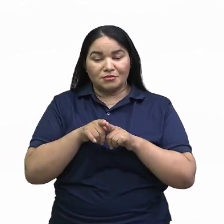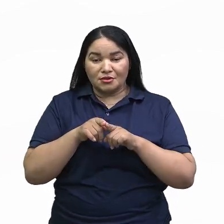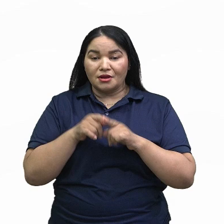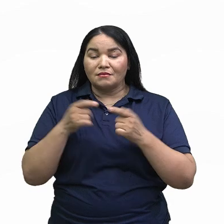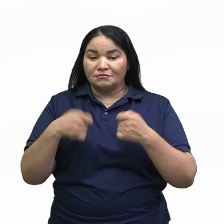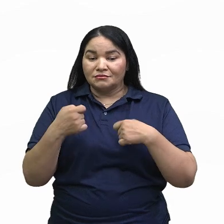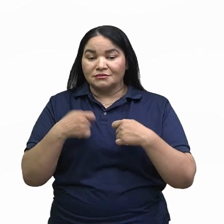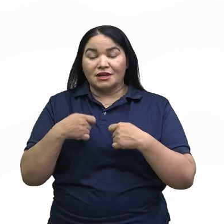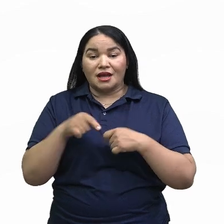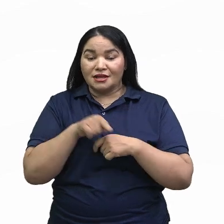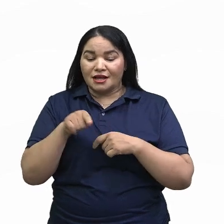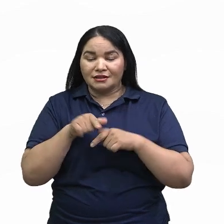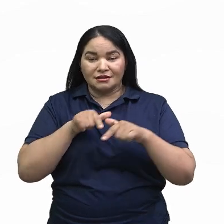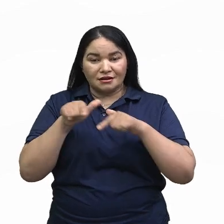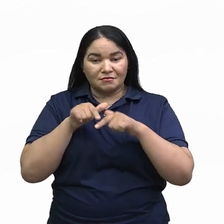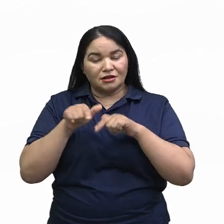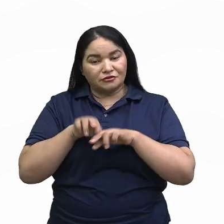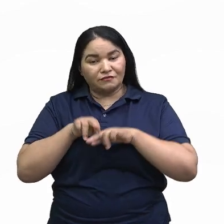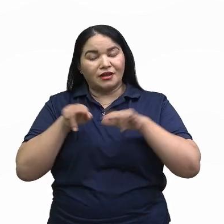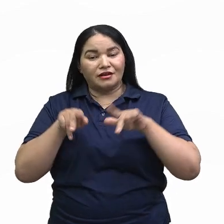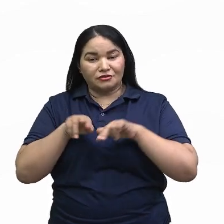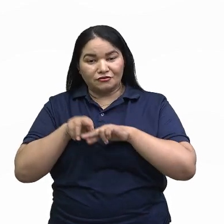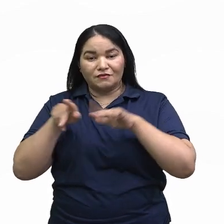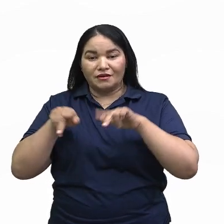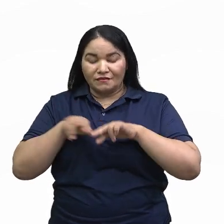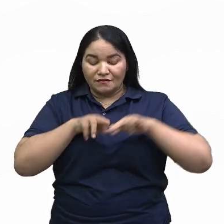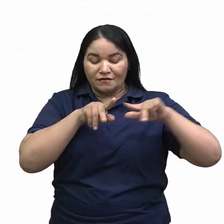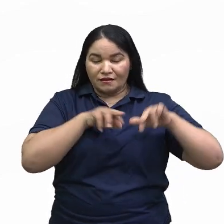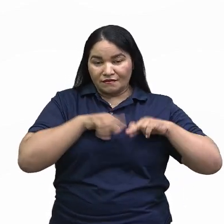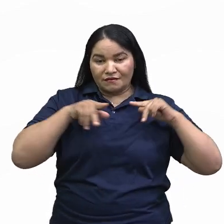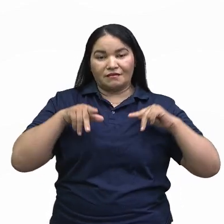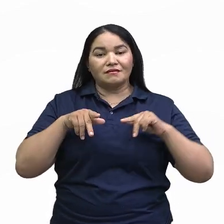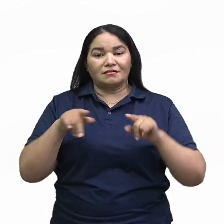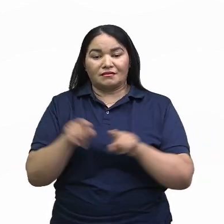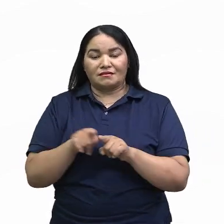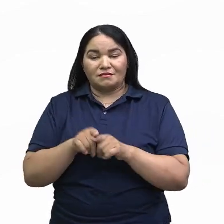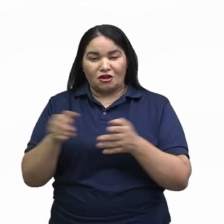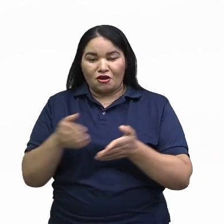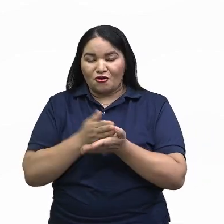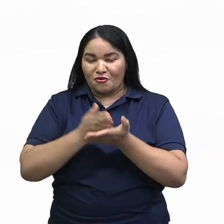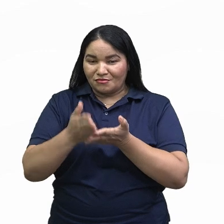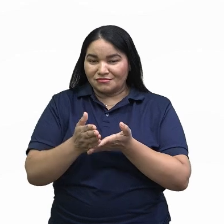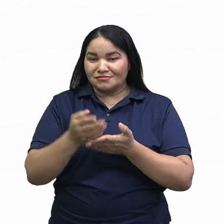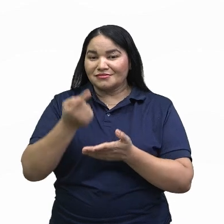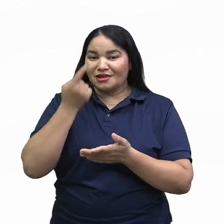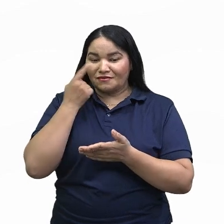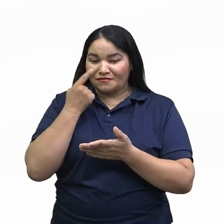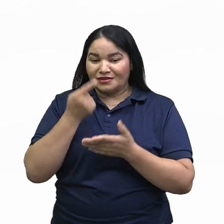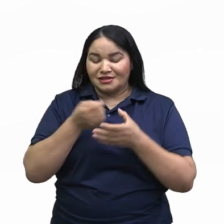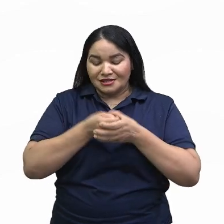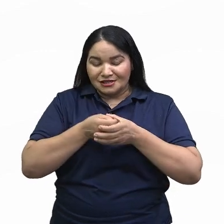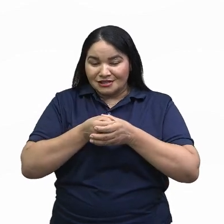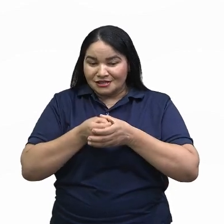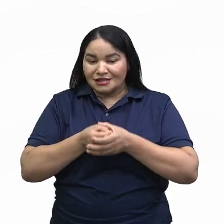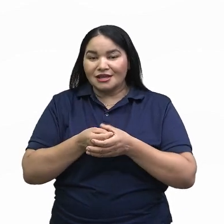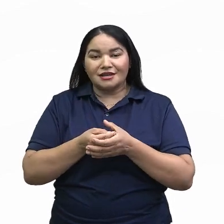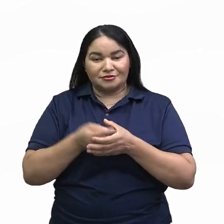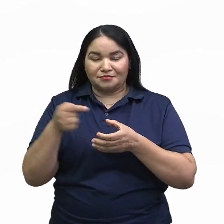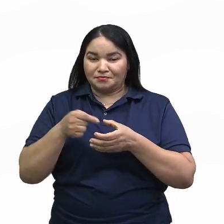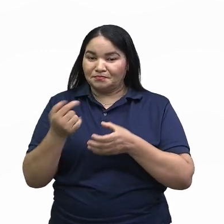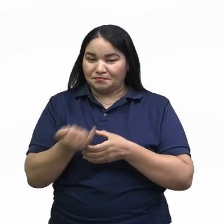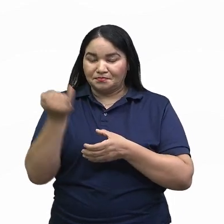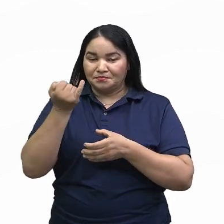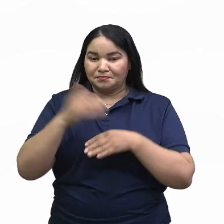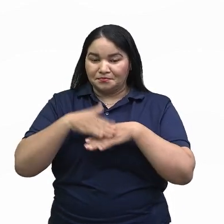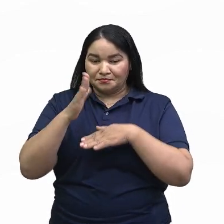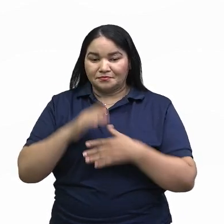desempenhando funções diferenciadas, certo? Então a gente já começa observando aí a célula como essa unidade básica.